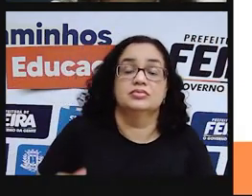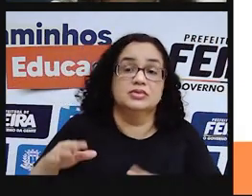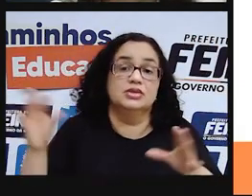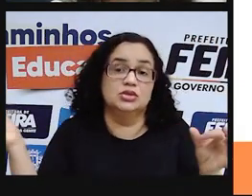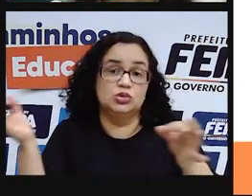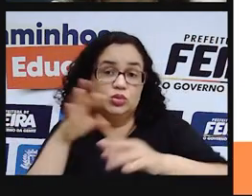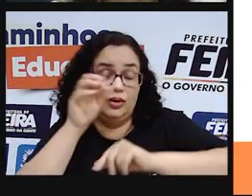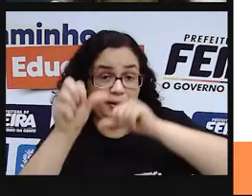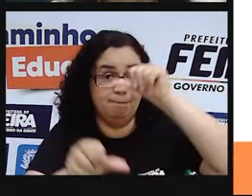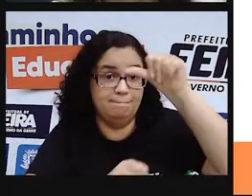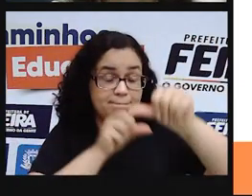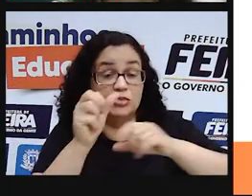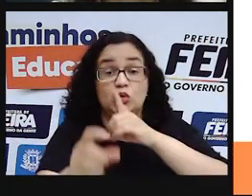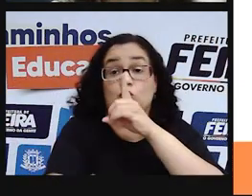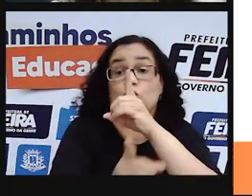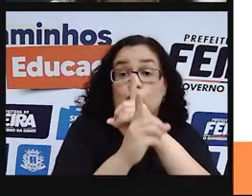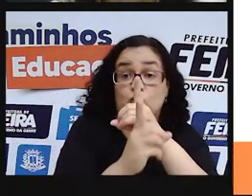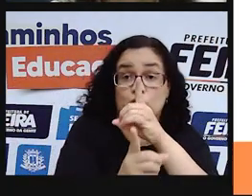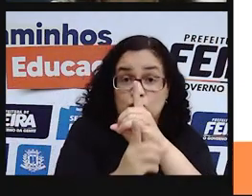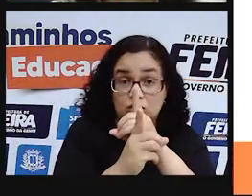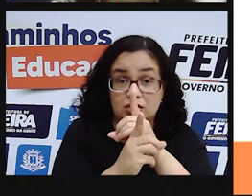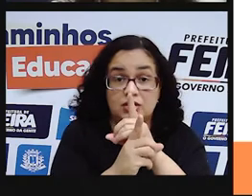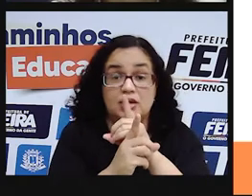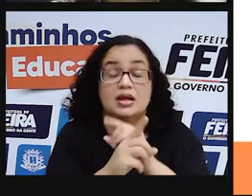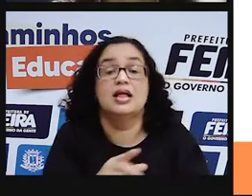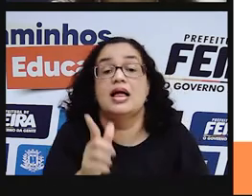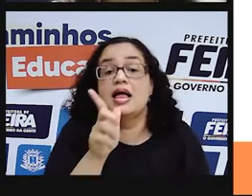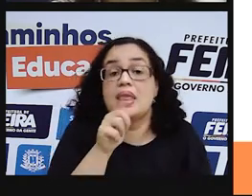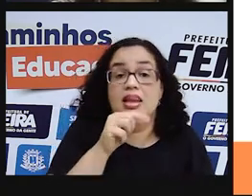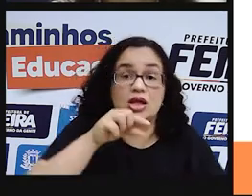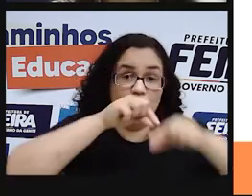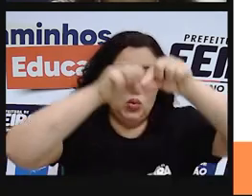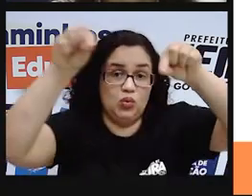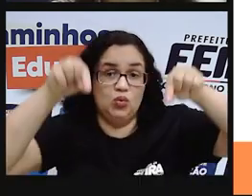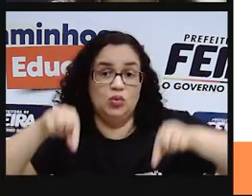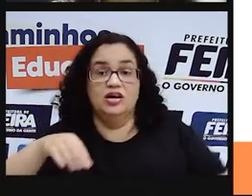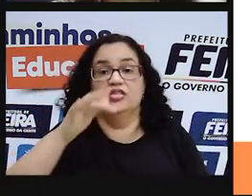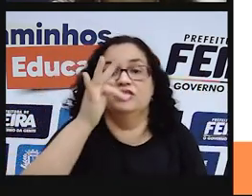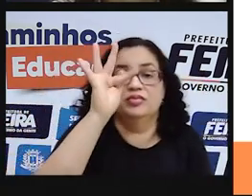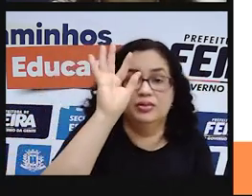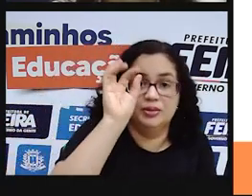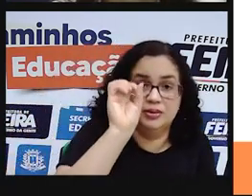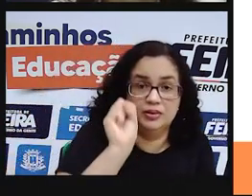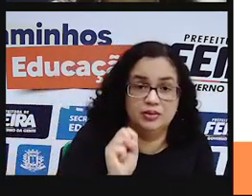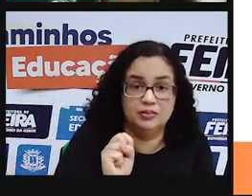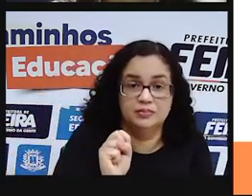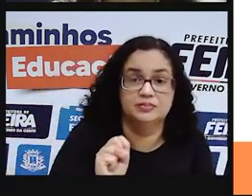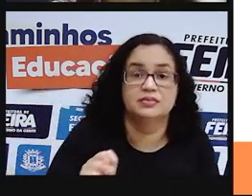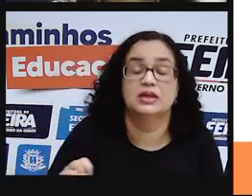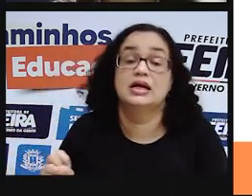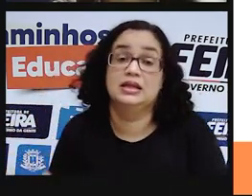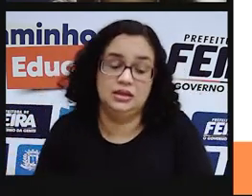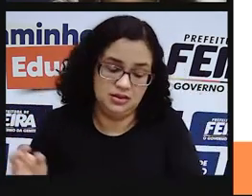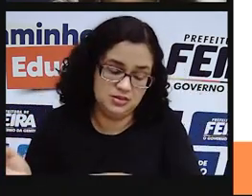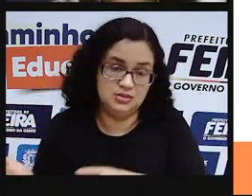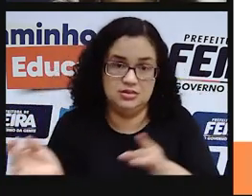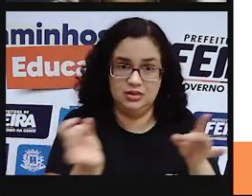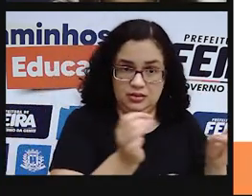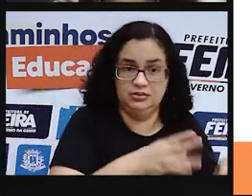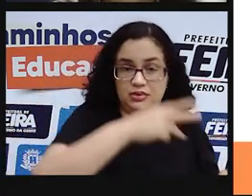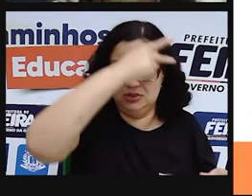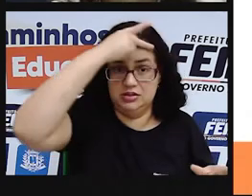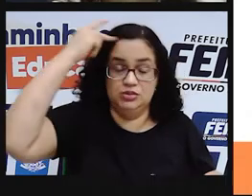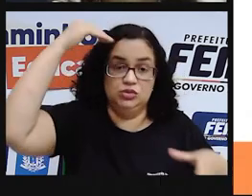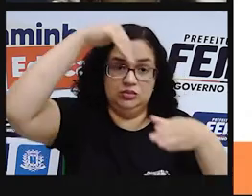estágio de devastação em que se encontram recuperar as Lagoas feirenses passa pouco desocupado e